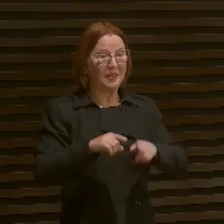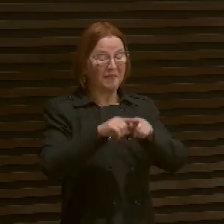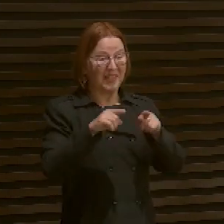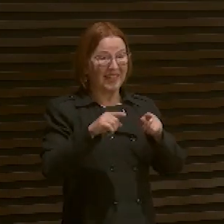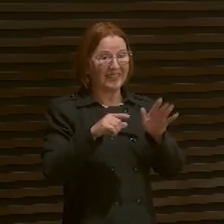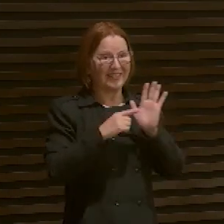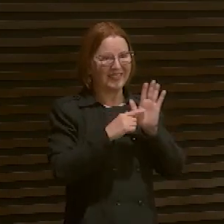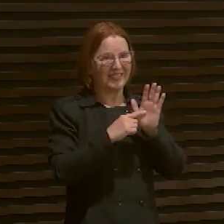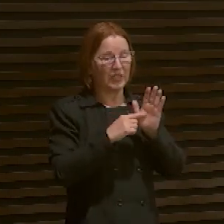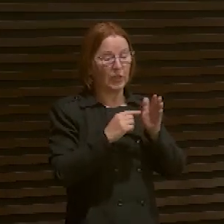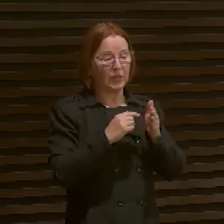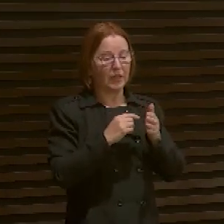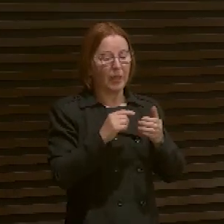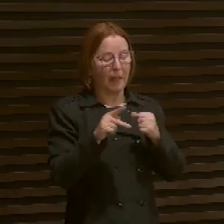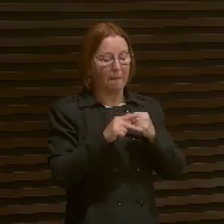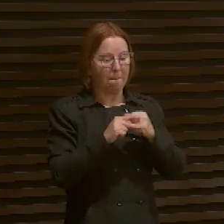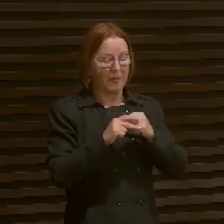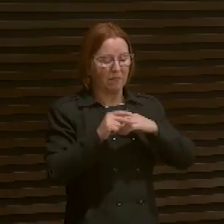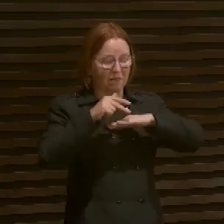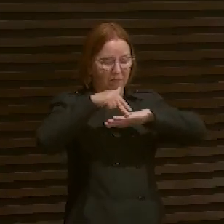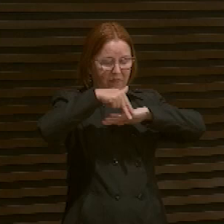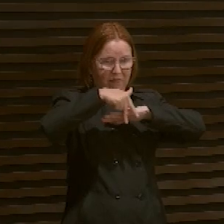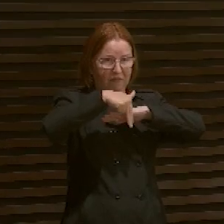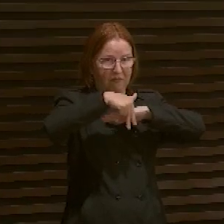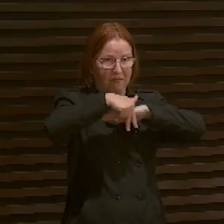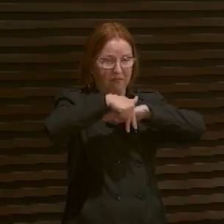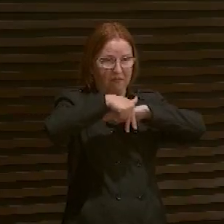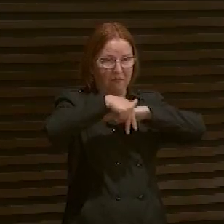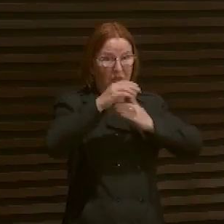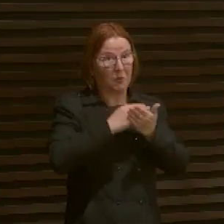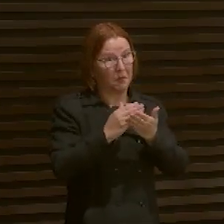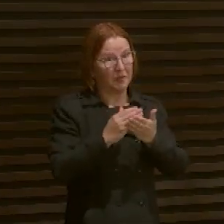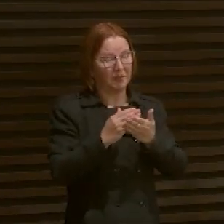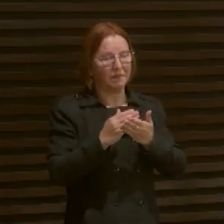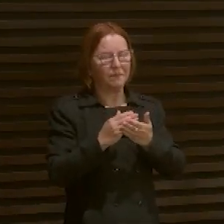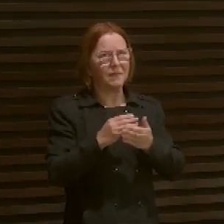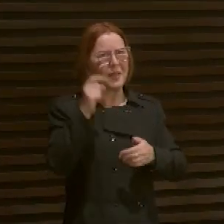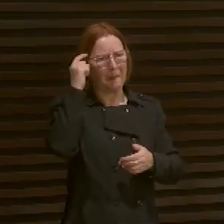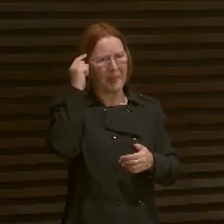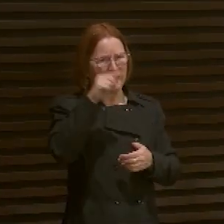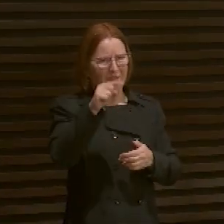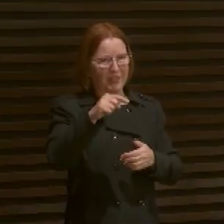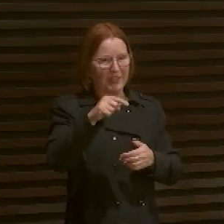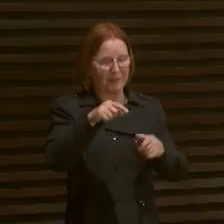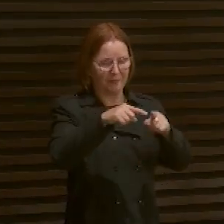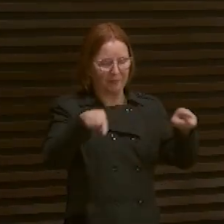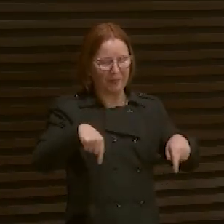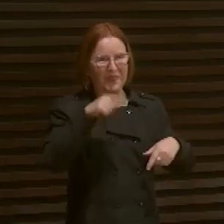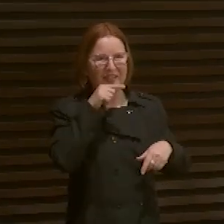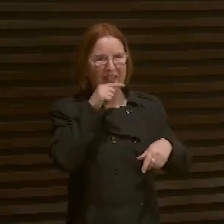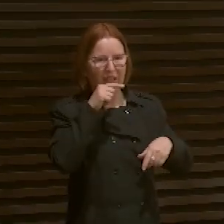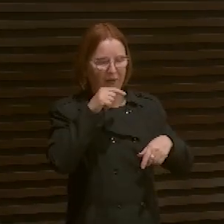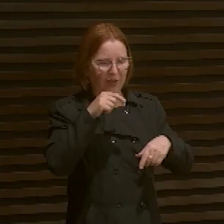dizendo ali que ele, começando a submergir, ele gritou. Pensa comigo, você está lá, você vai na beira da piscina. Aqui é a beira da piscina, aqui